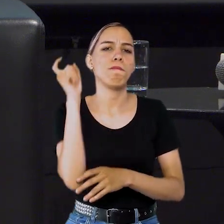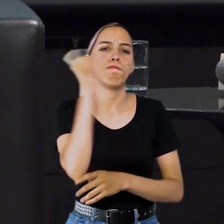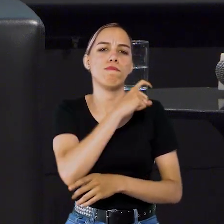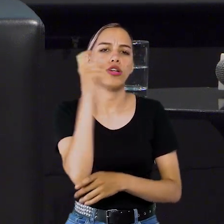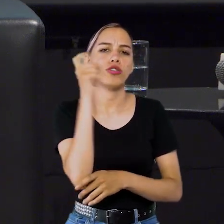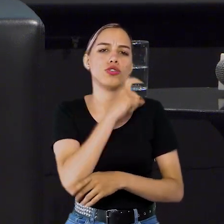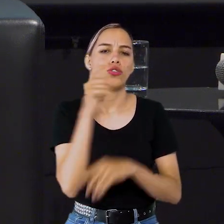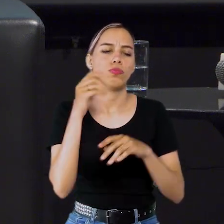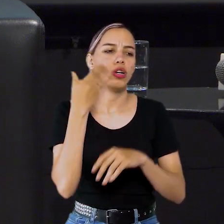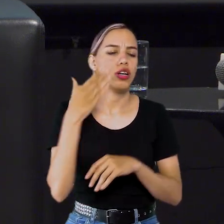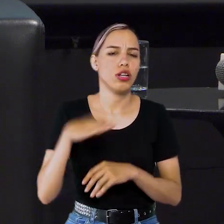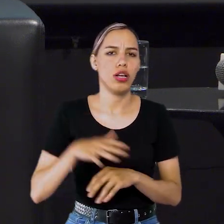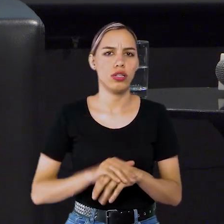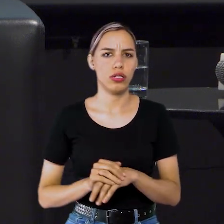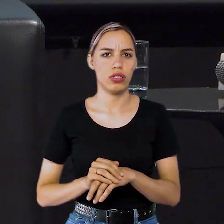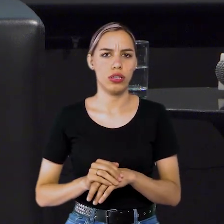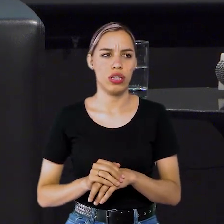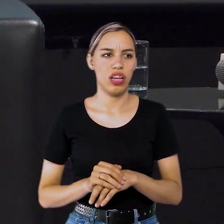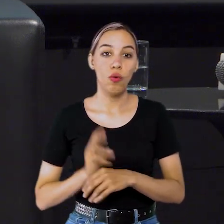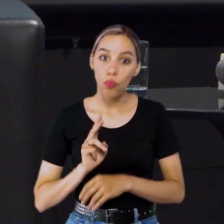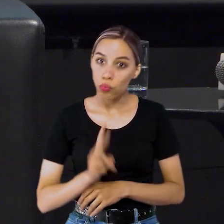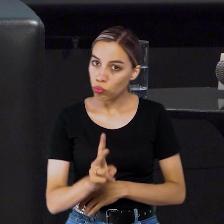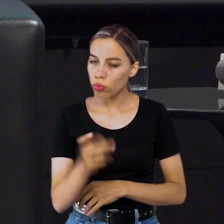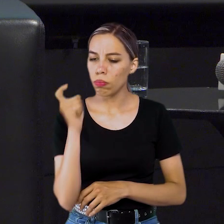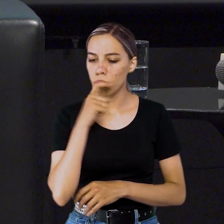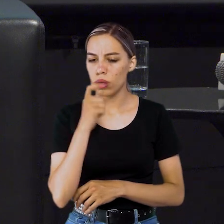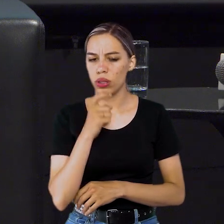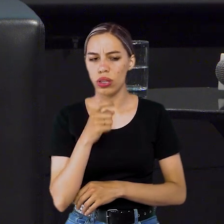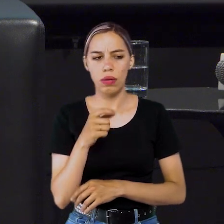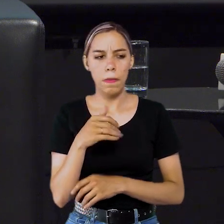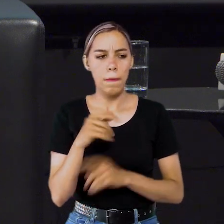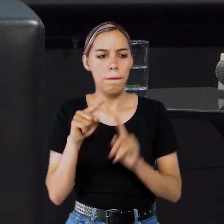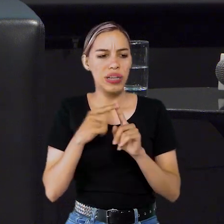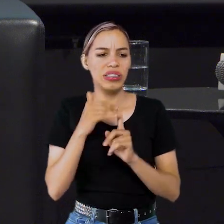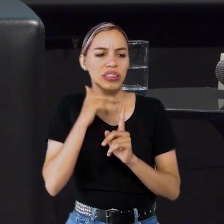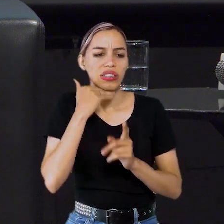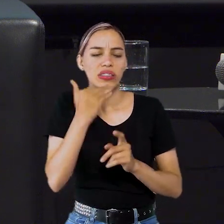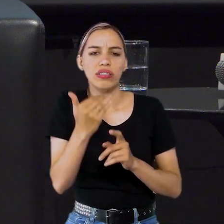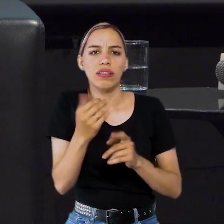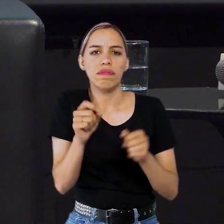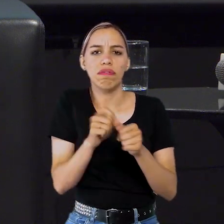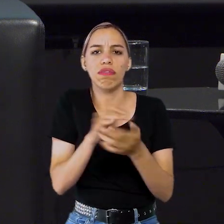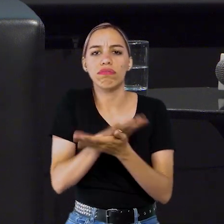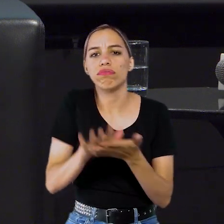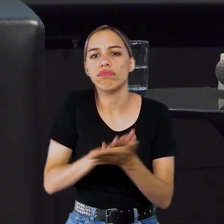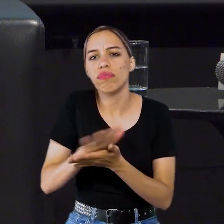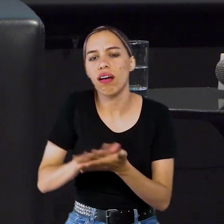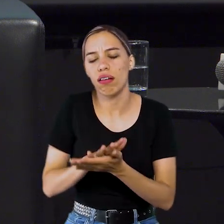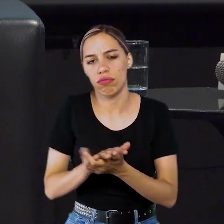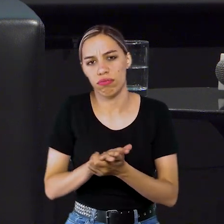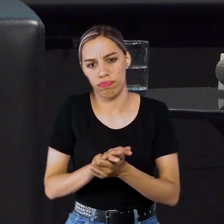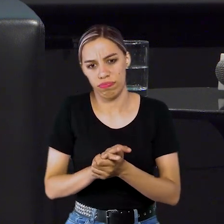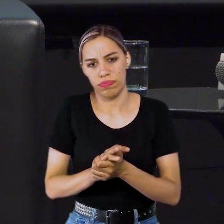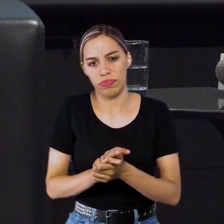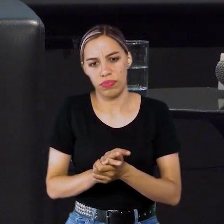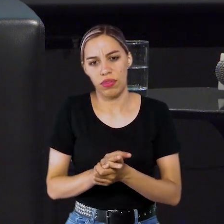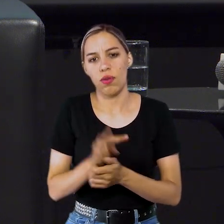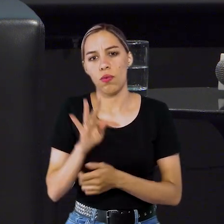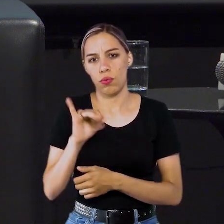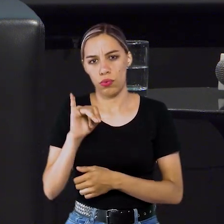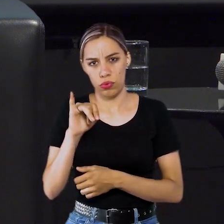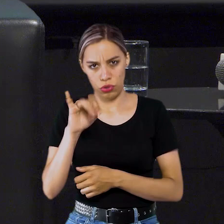mentindo. E por que ninguém faz nada? Né? O Timóteo, quando ele traz, né, toda uma reflexão sobre